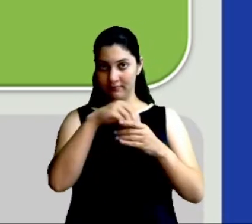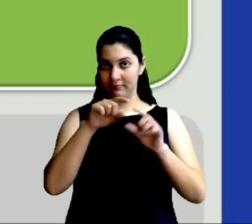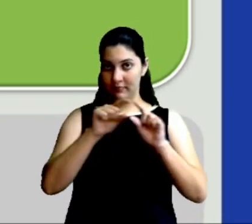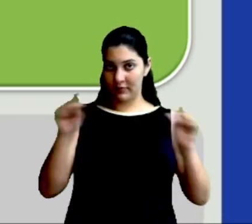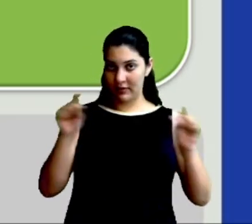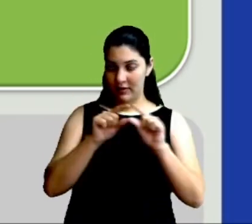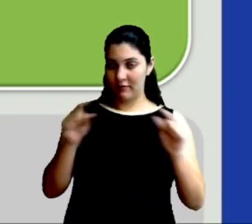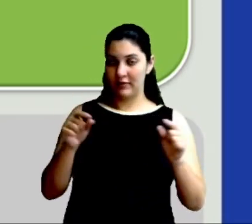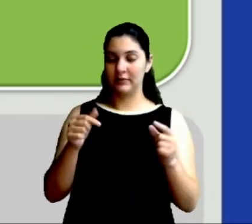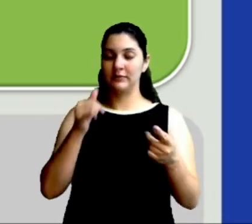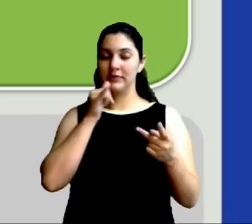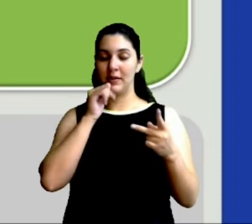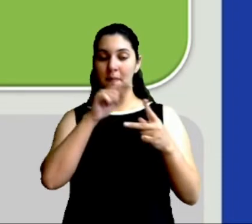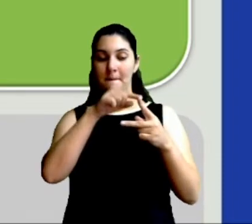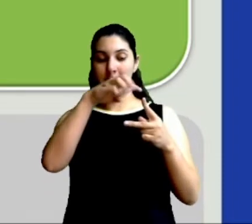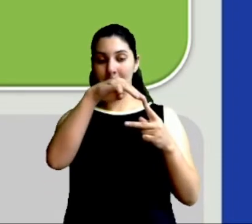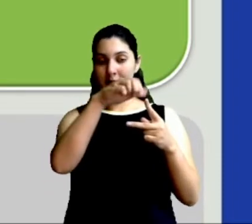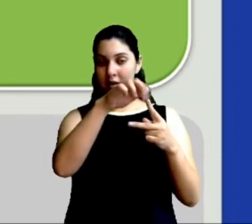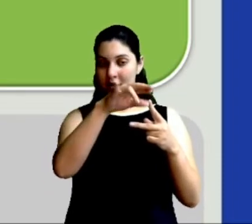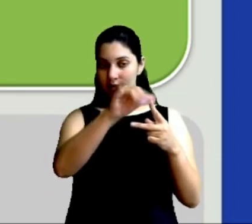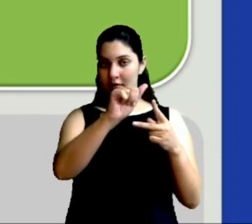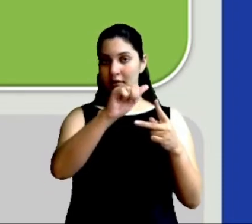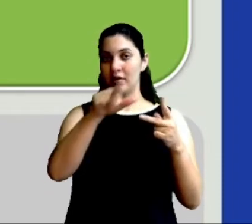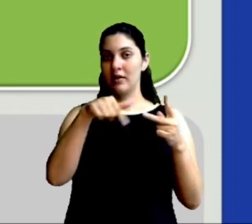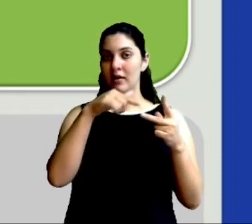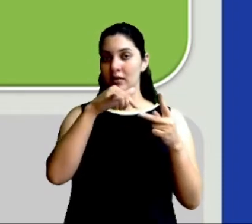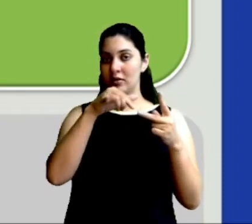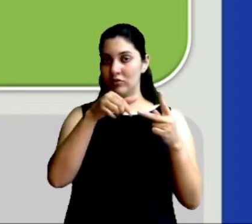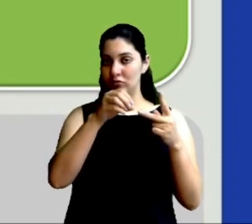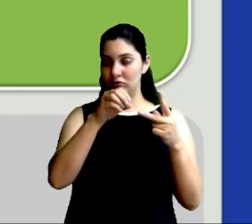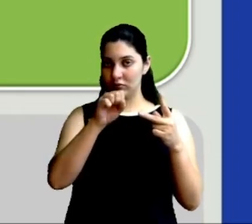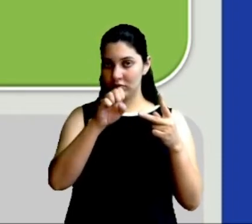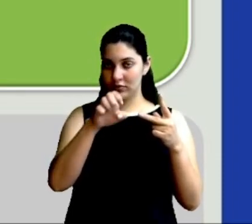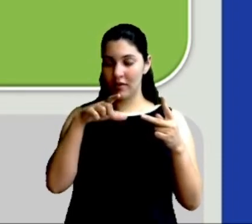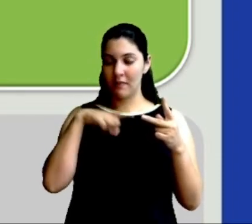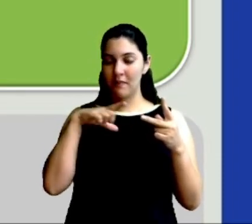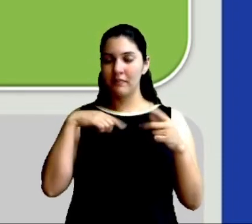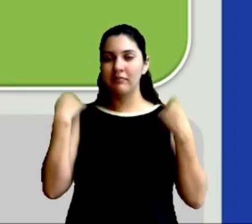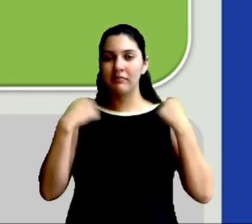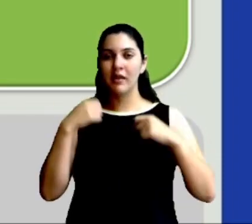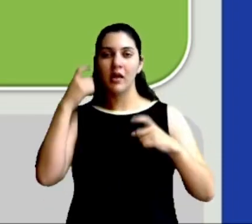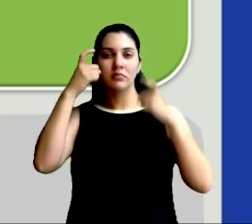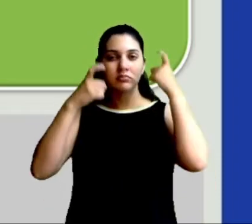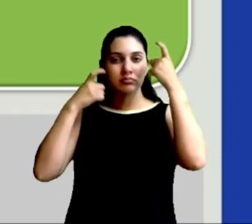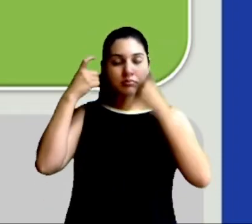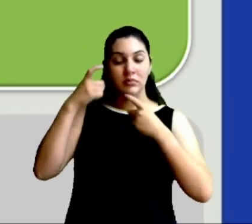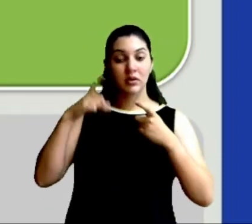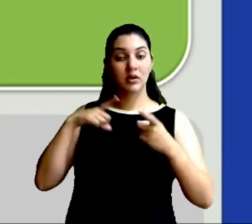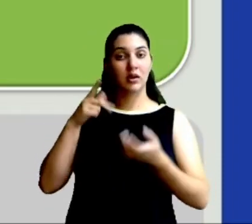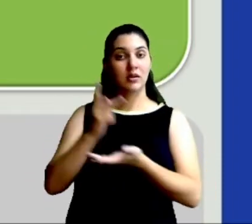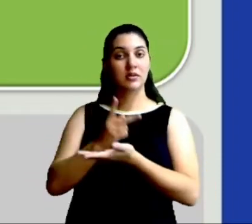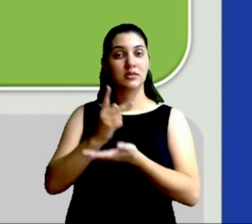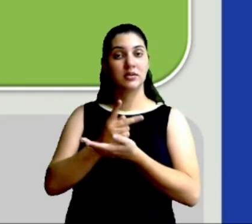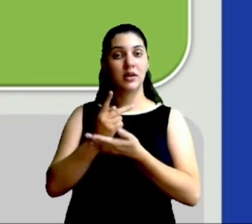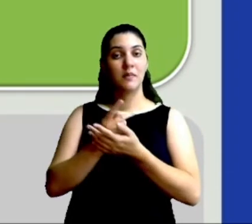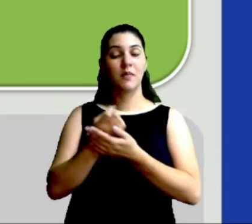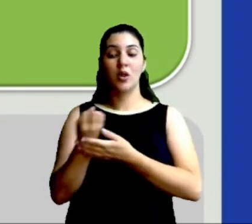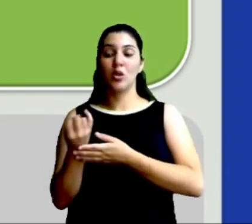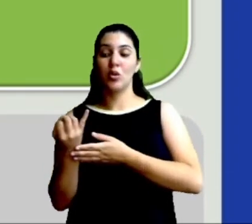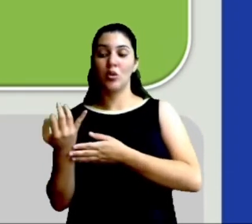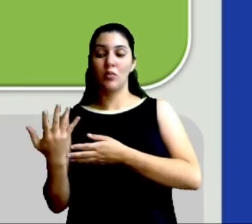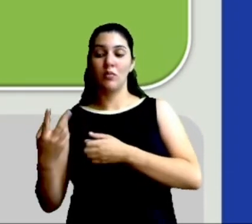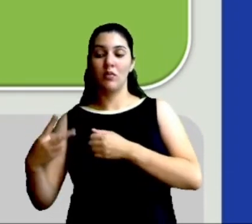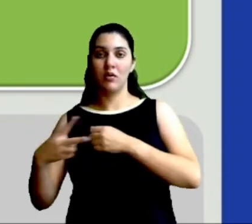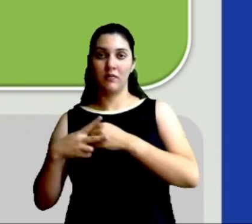frase, no caso Maria, José, você vai ter que ter a preocupação de colocar sempre no plural o teu